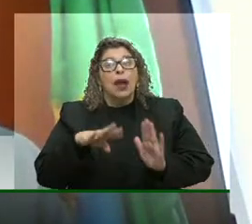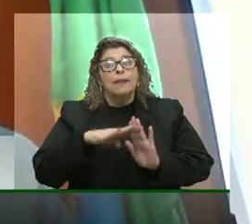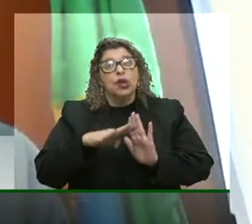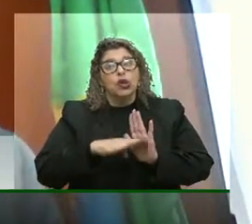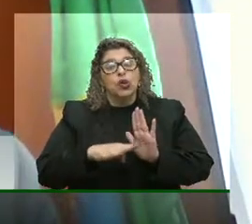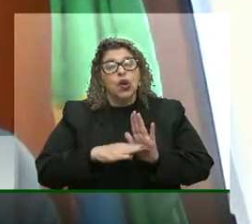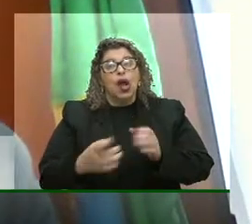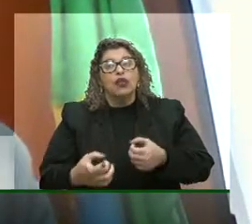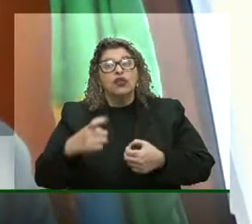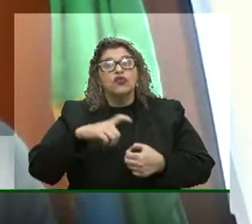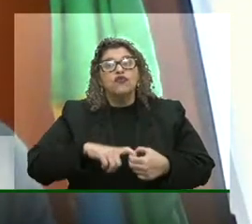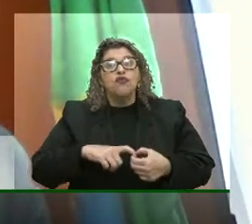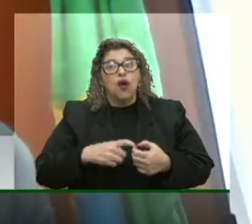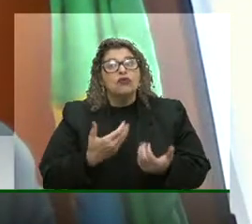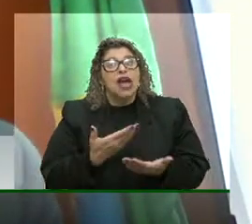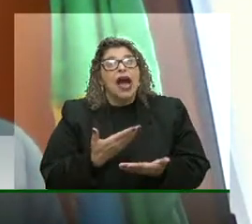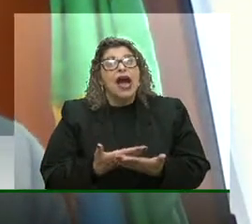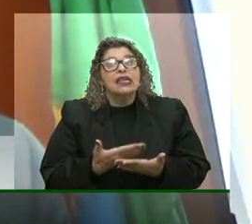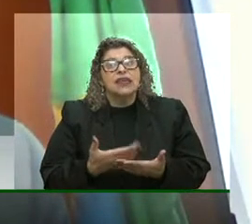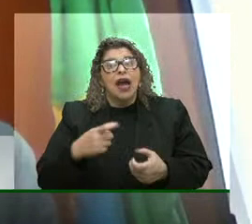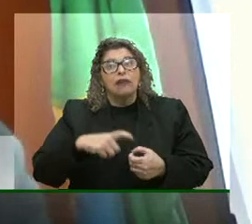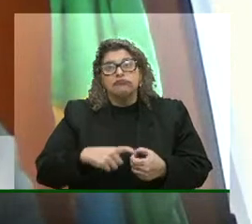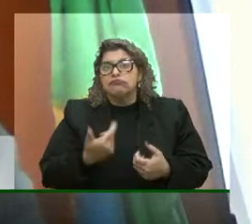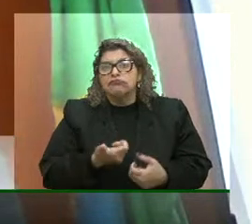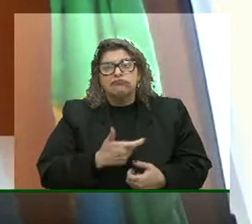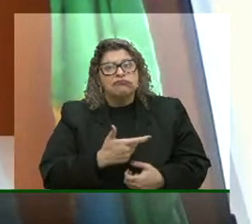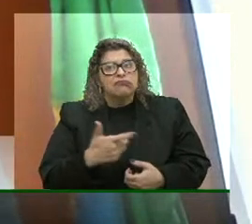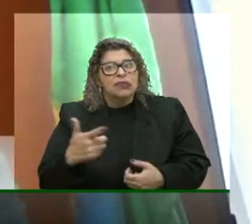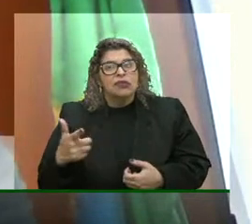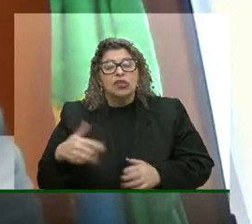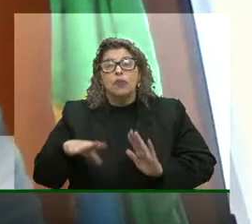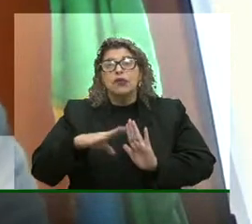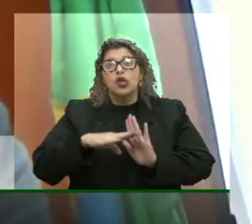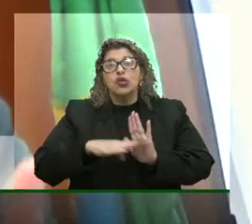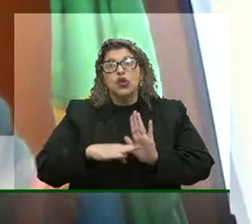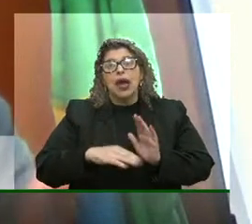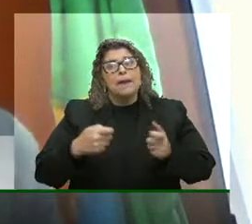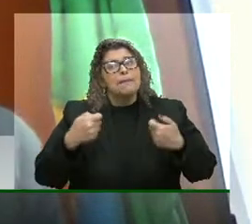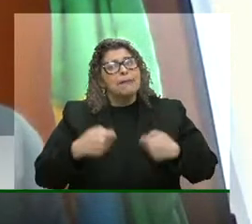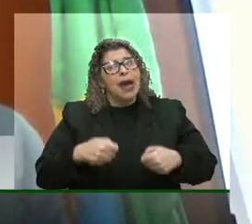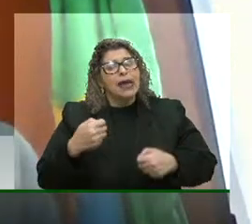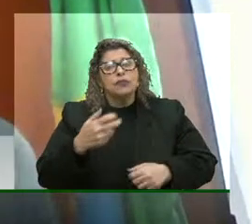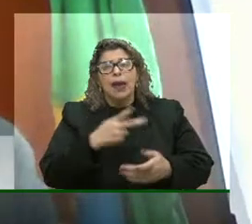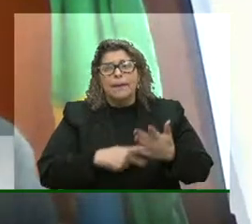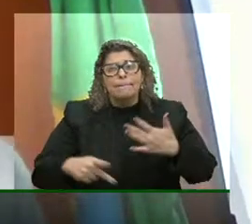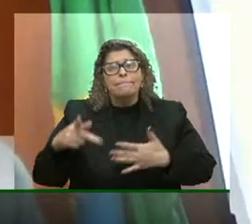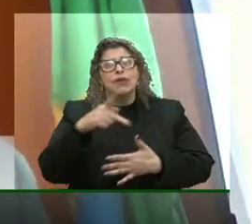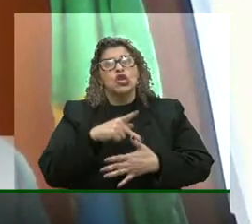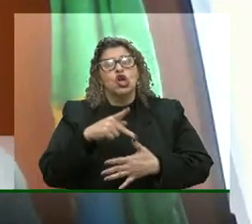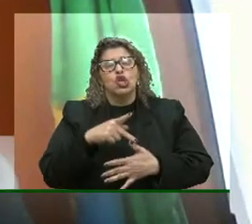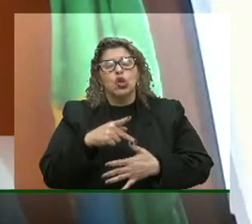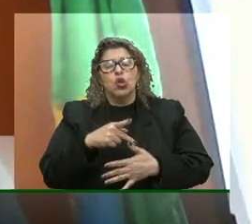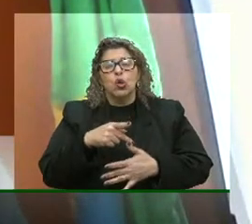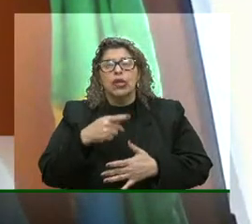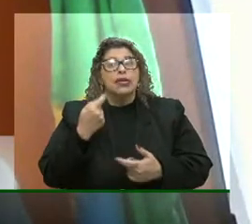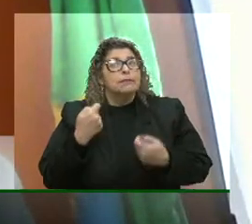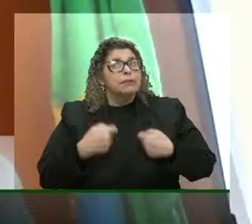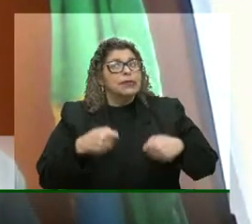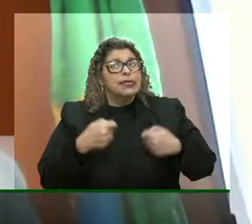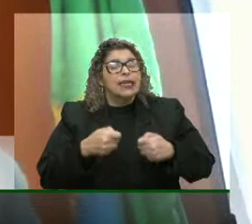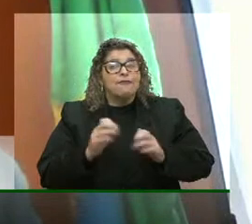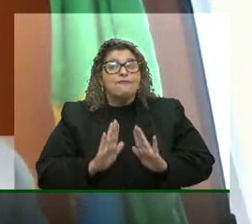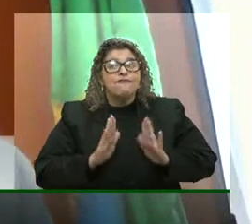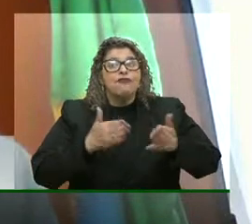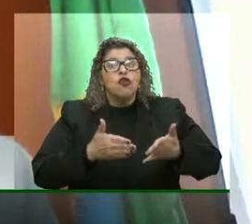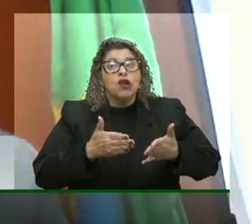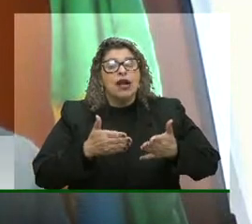volta às aulas. A discussão dessas medidas e protocolos, na verdade, deveria ser, mais do que uma prioridade, uma obsessão das nossas instituições e